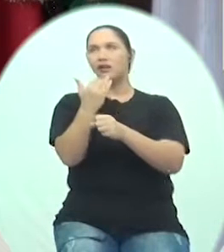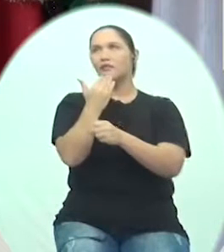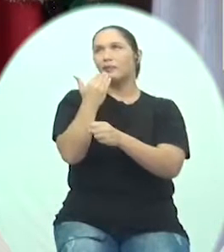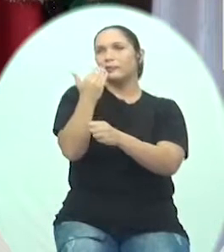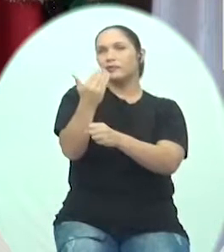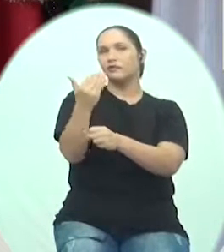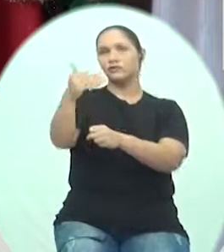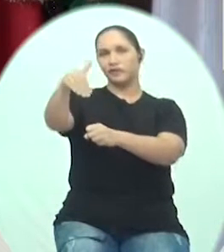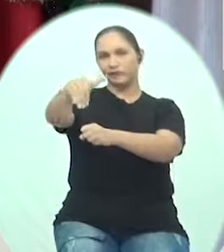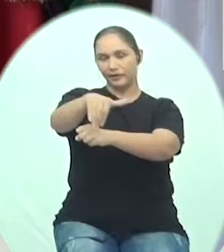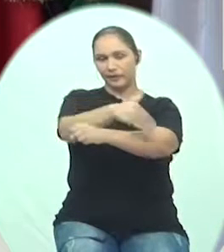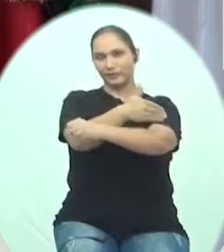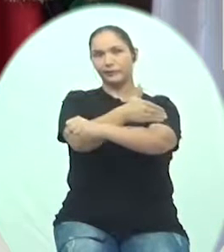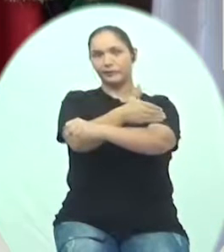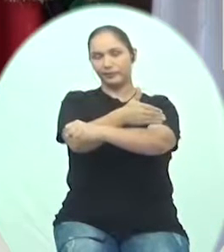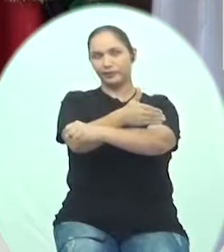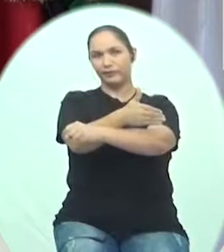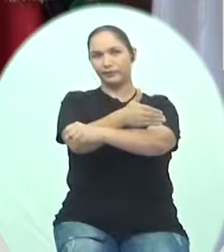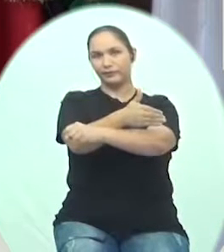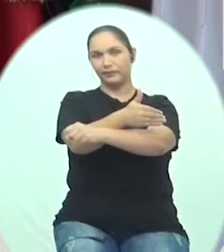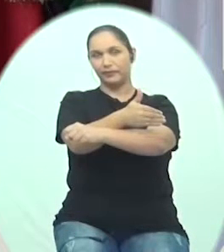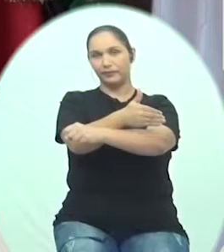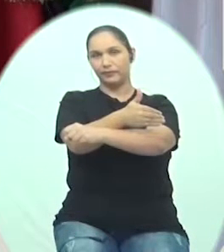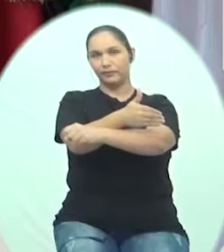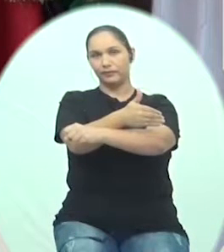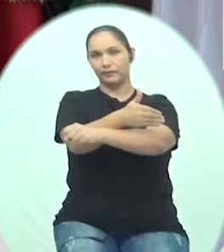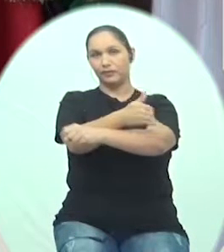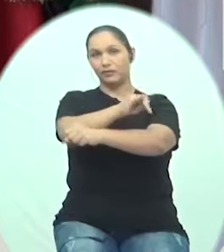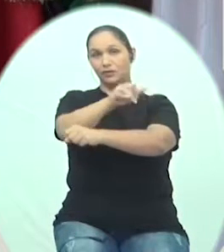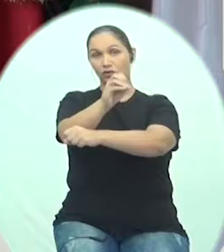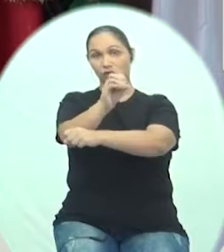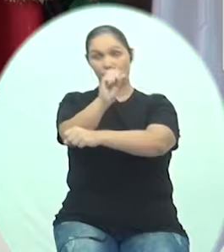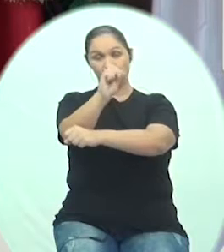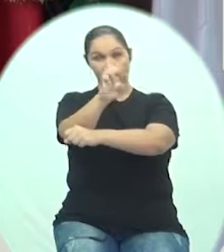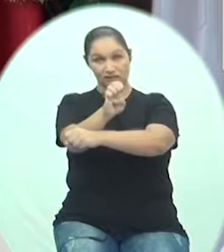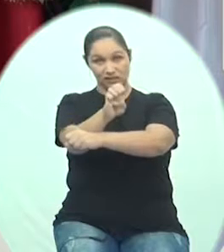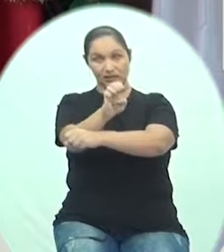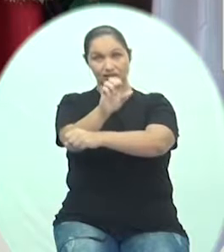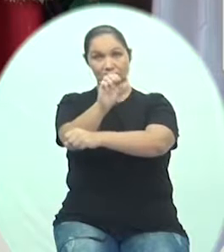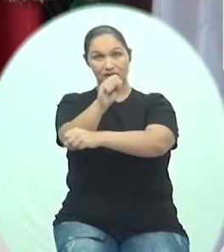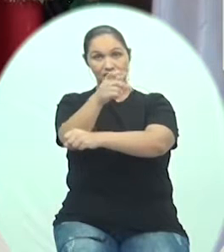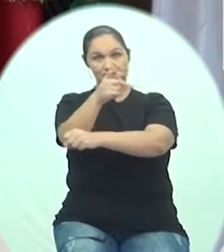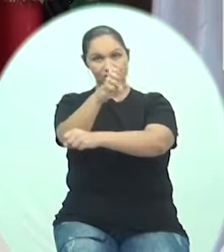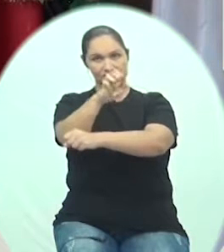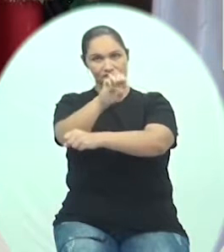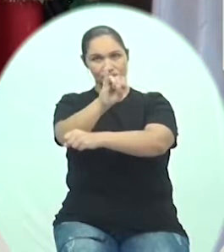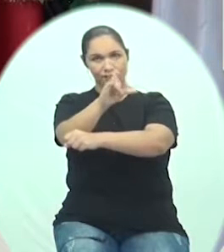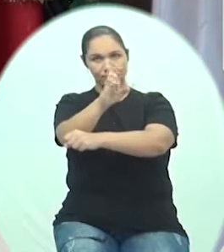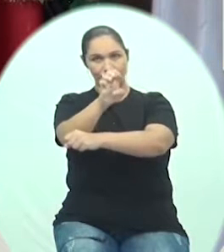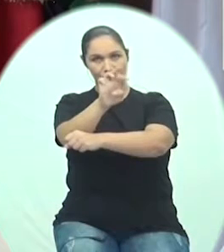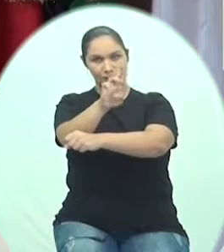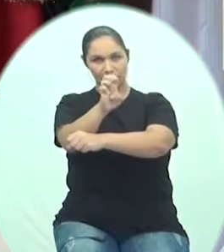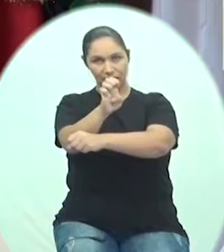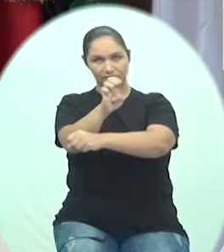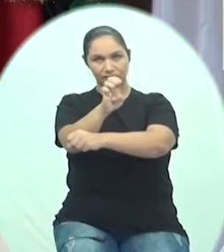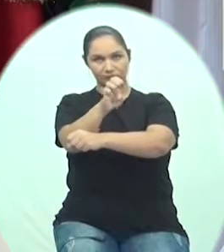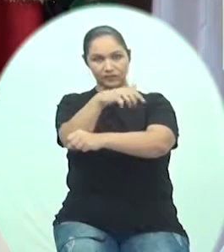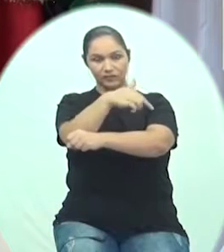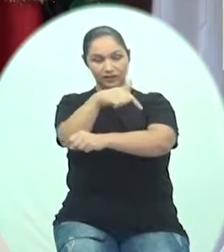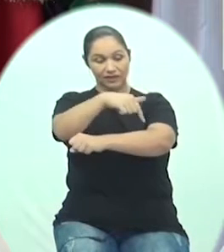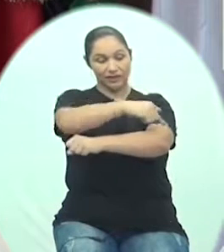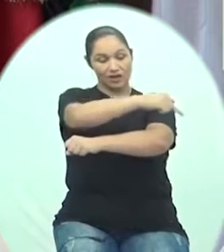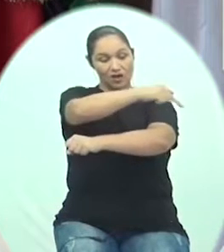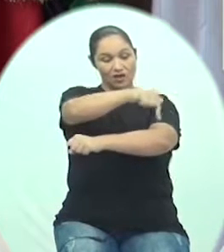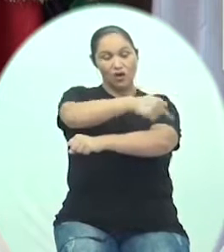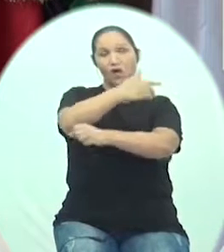lombadas na na na Rodovia José spere aquela que na entrada da Vila Macarini que